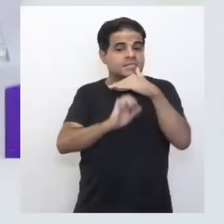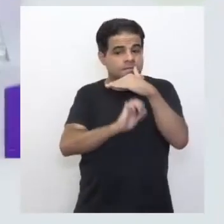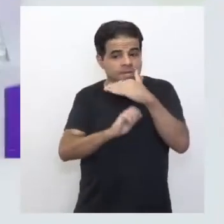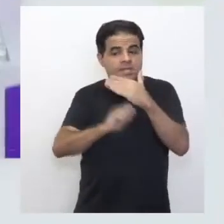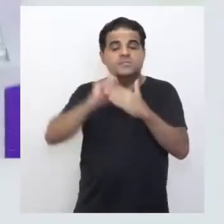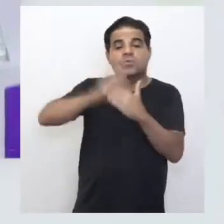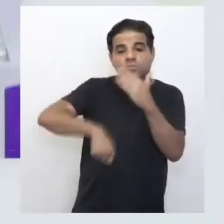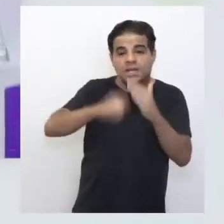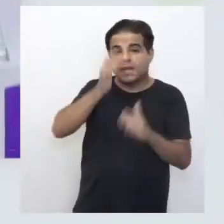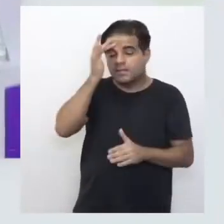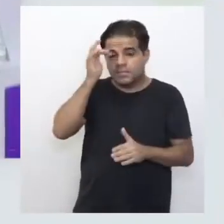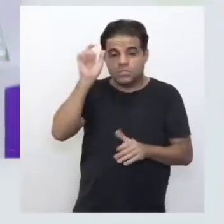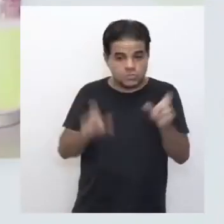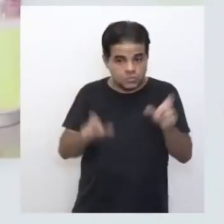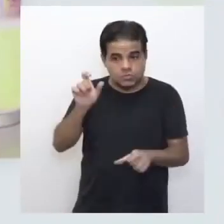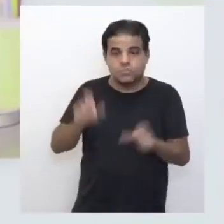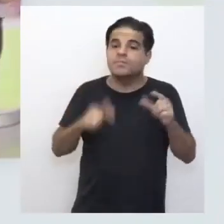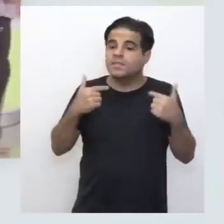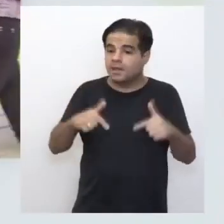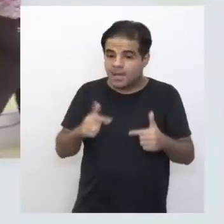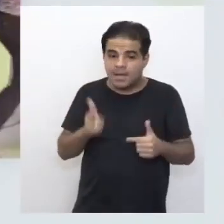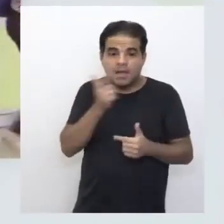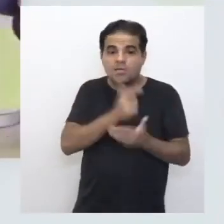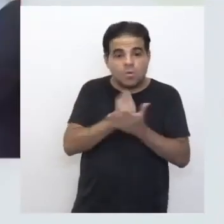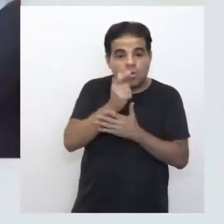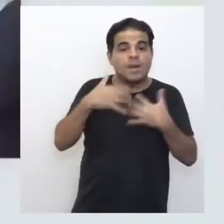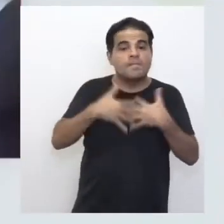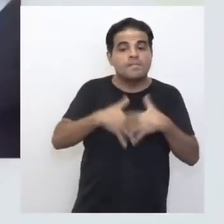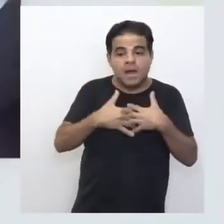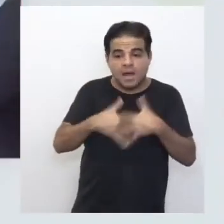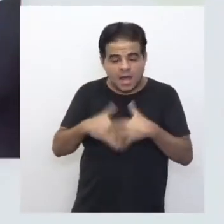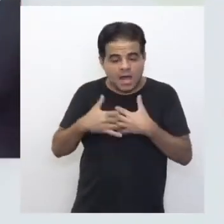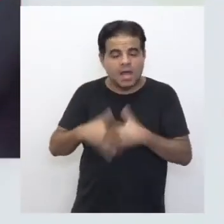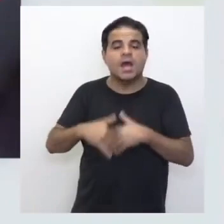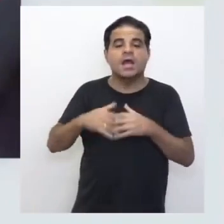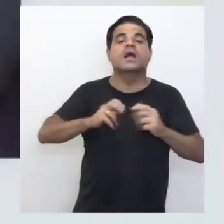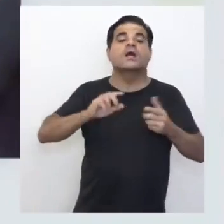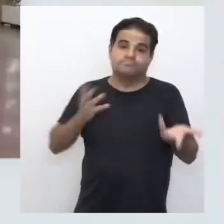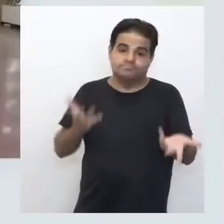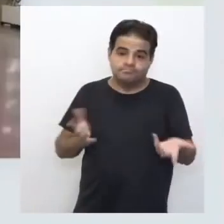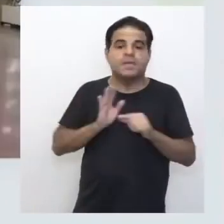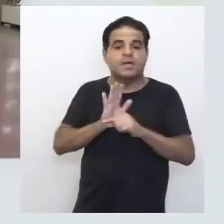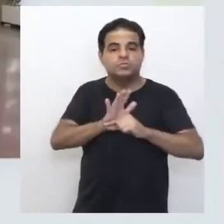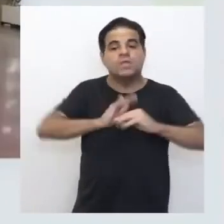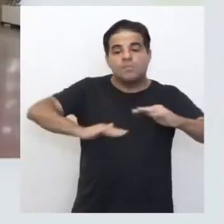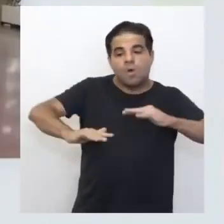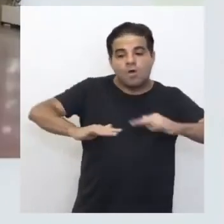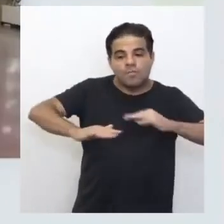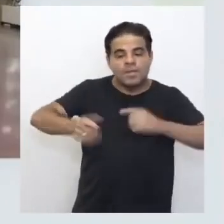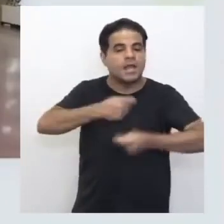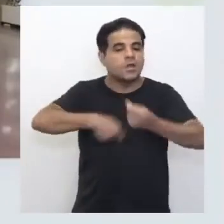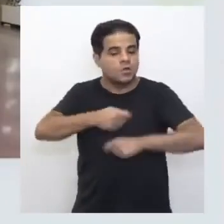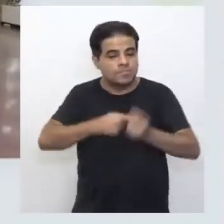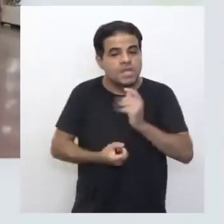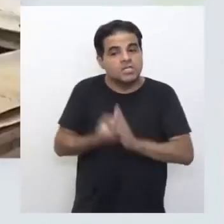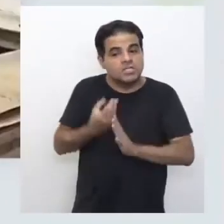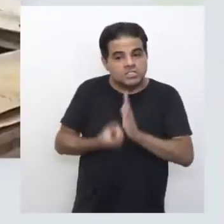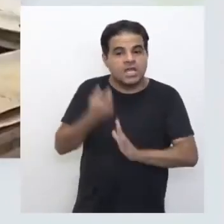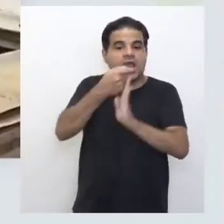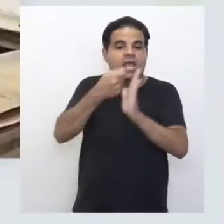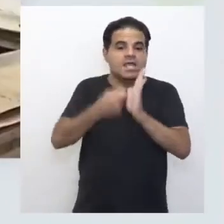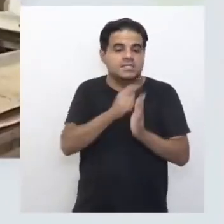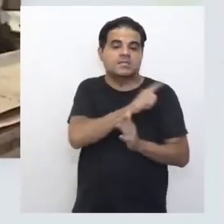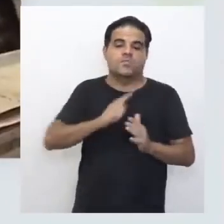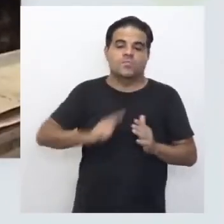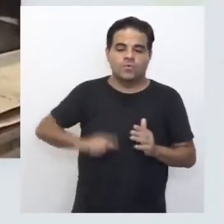contratam trabalhadores e adquirem máquinas e equipamentos. Isso movimenta a economia e gera mais receita para o governo, o